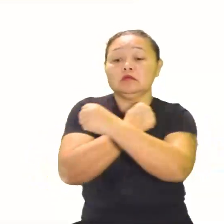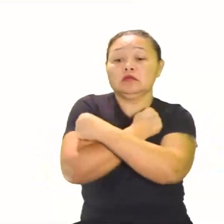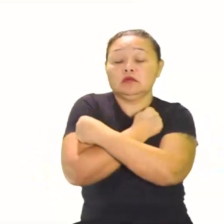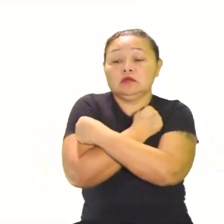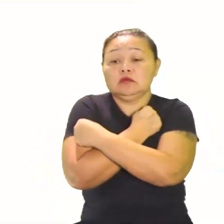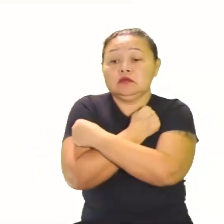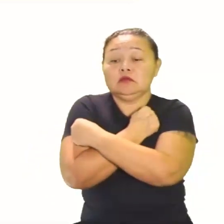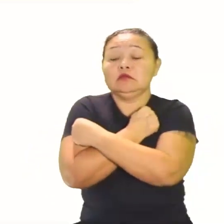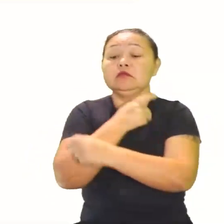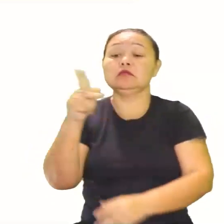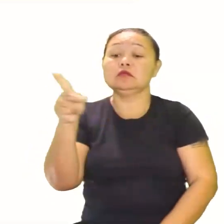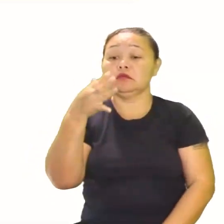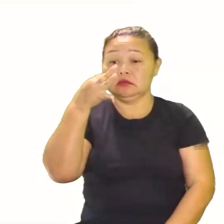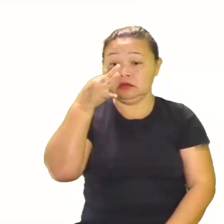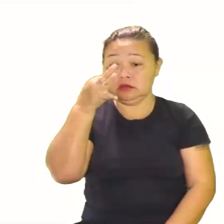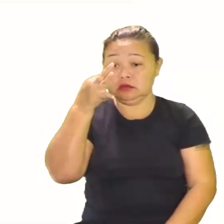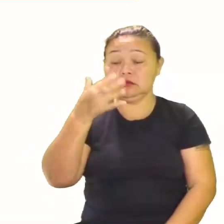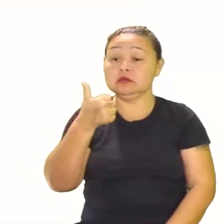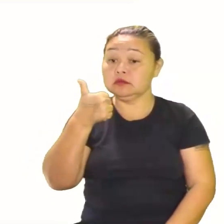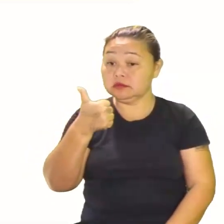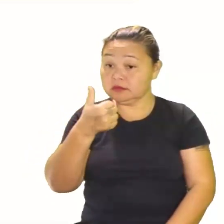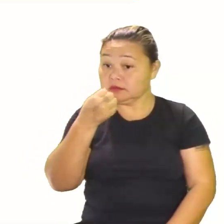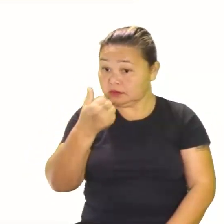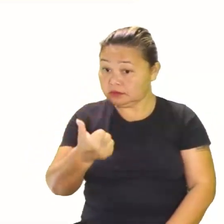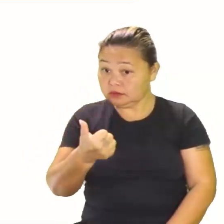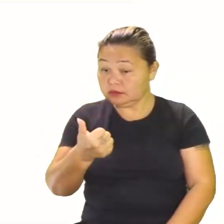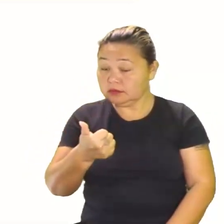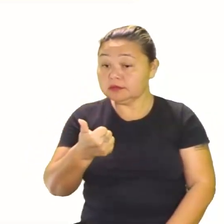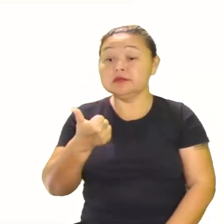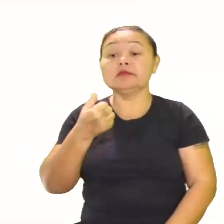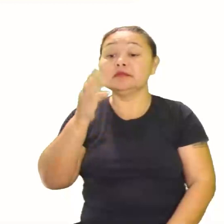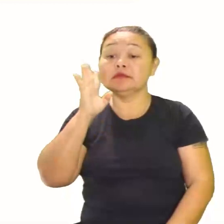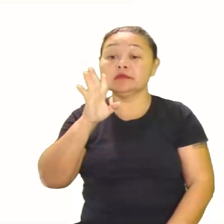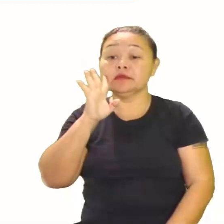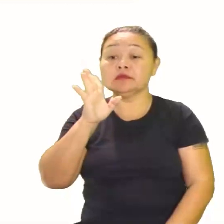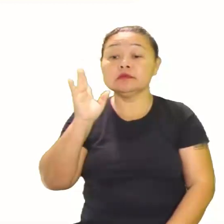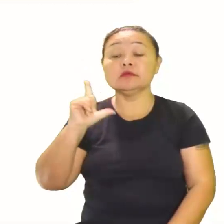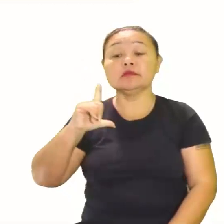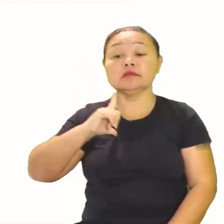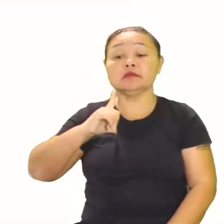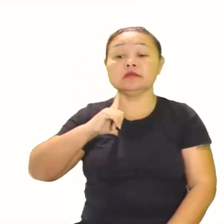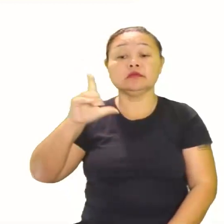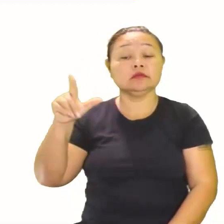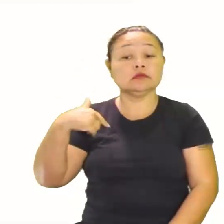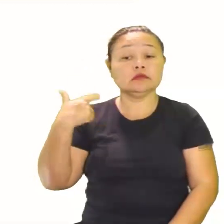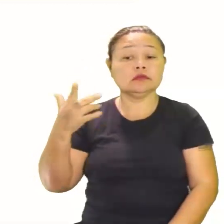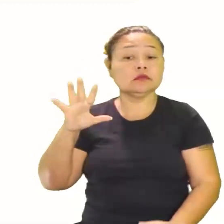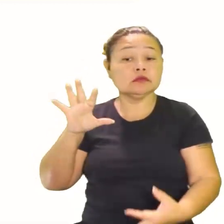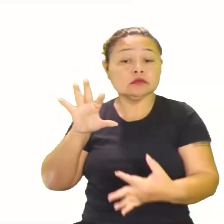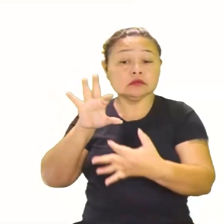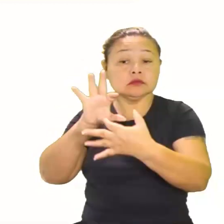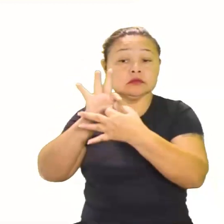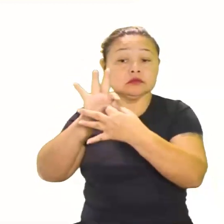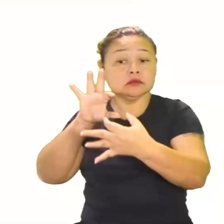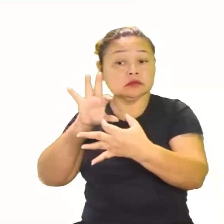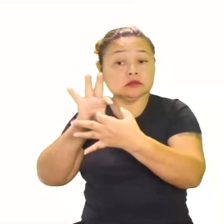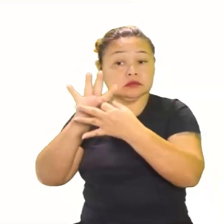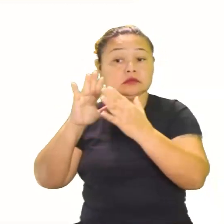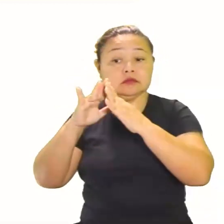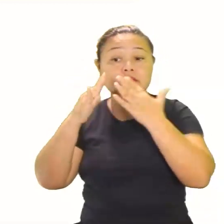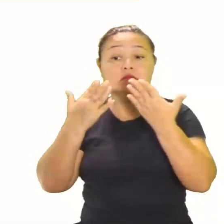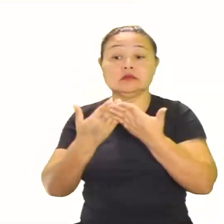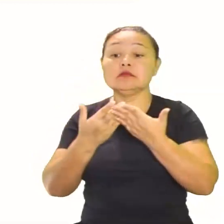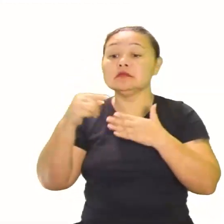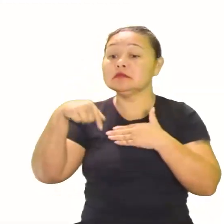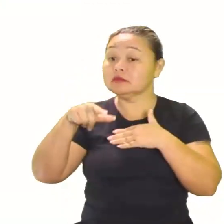abraço apertado aos professores presenciais, tá bom? Legal, legal. É muito bom a gente ter essa conexão aqui, né, com as